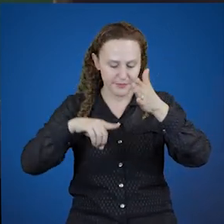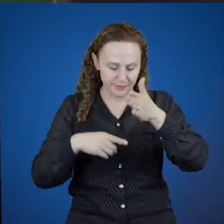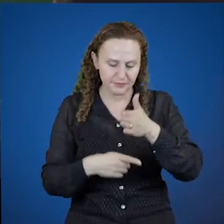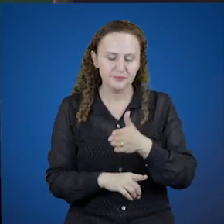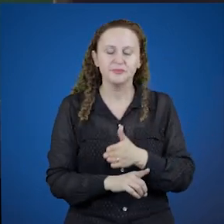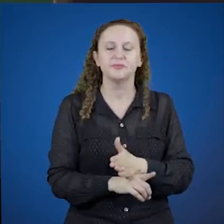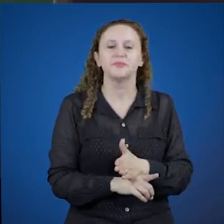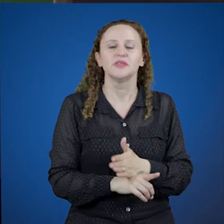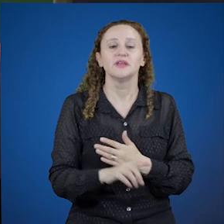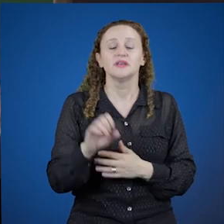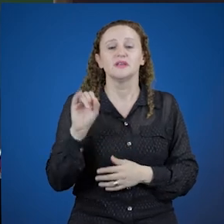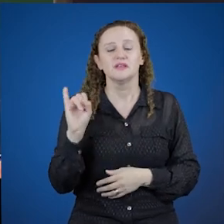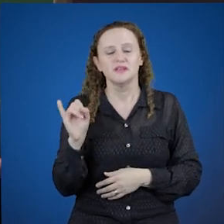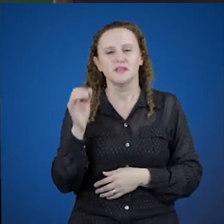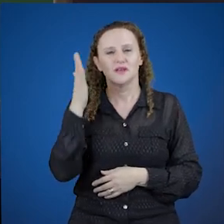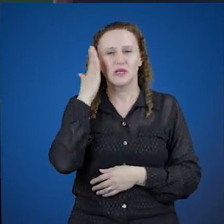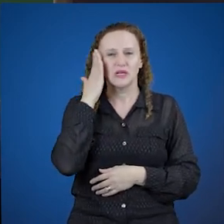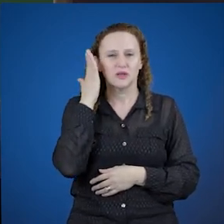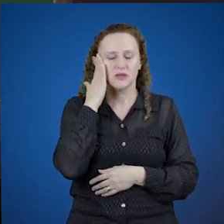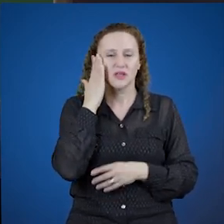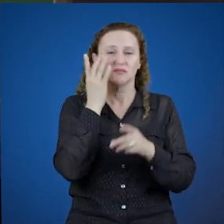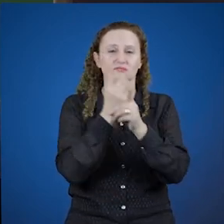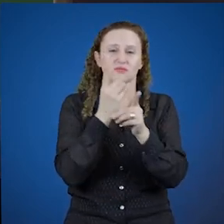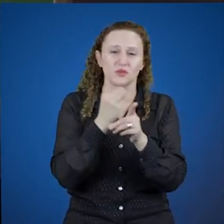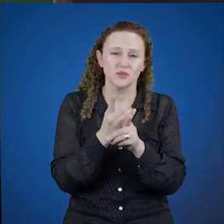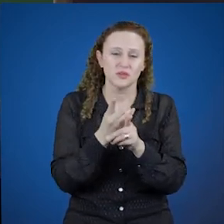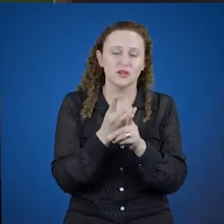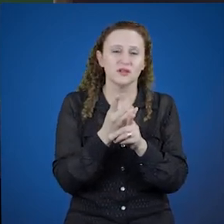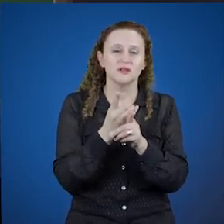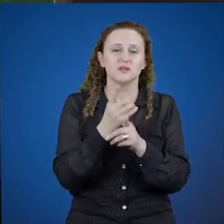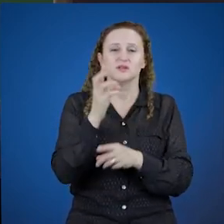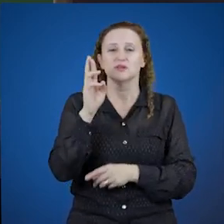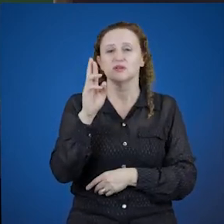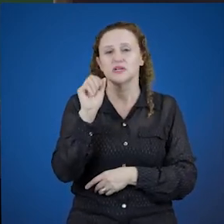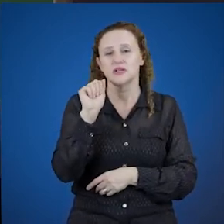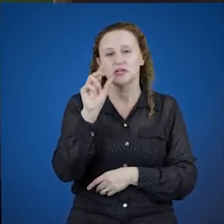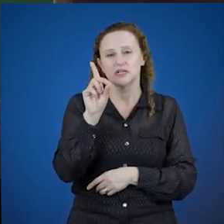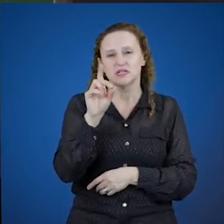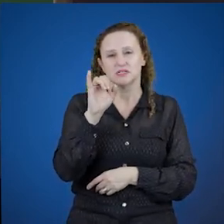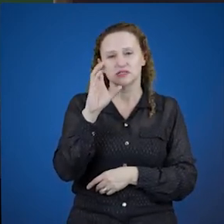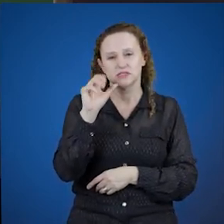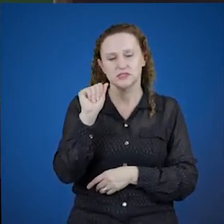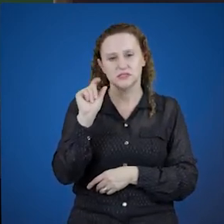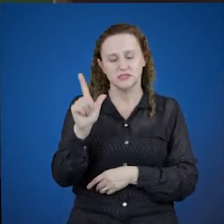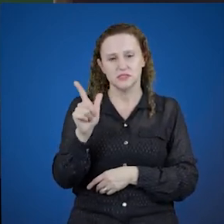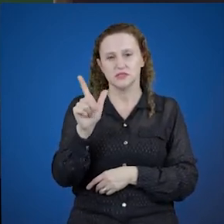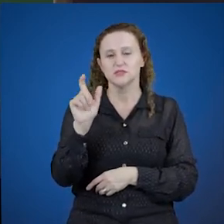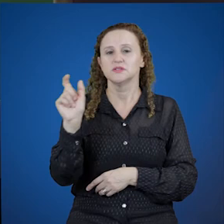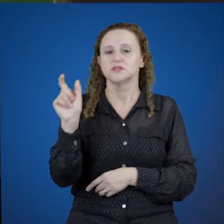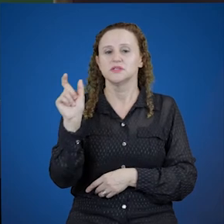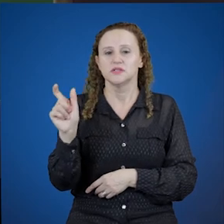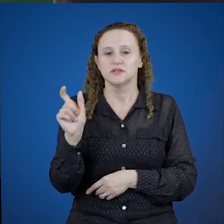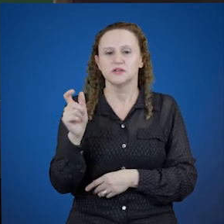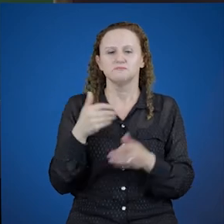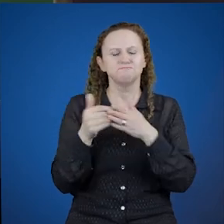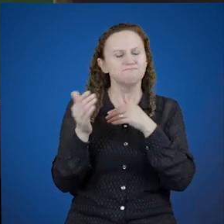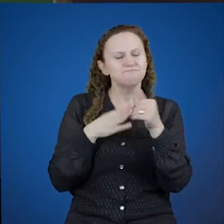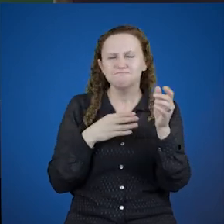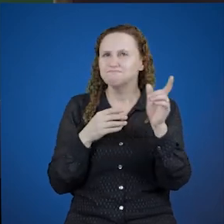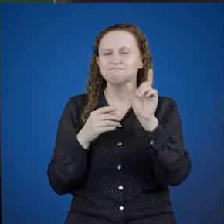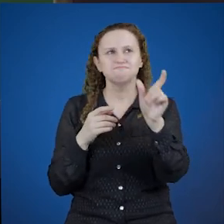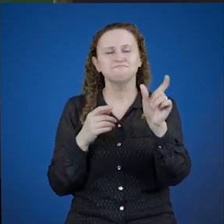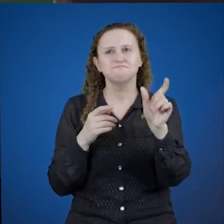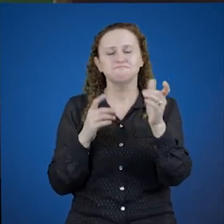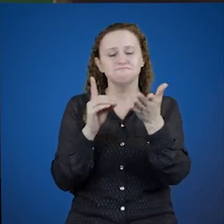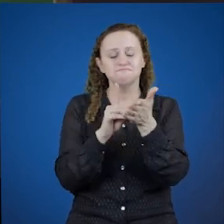se eu sei como encontrar o radical da palavra em qualquer palavra que o